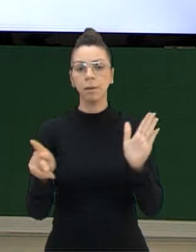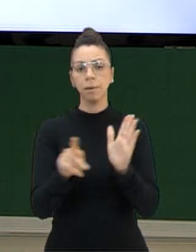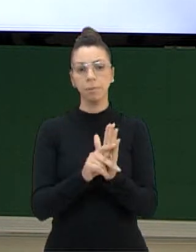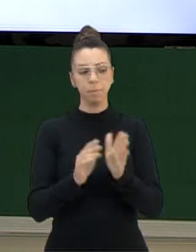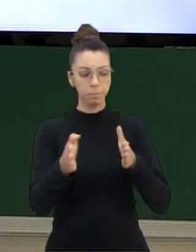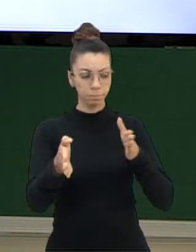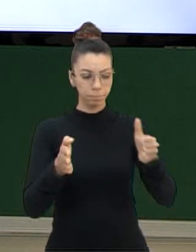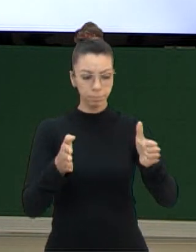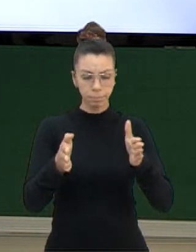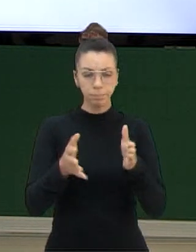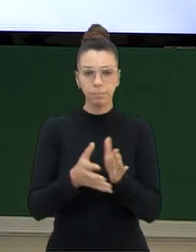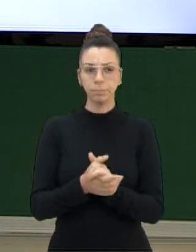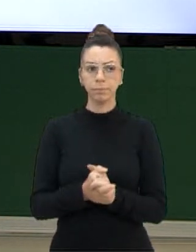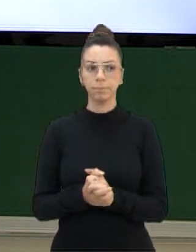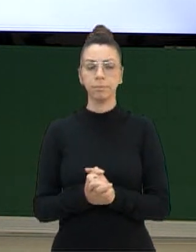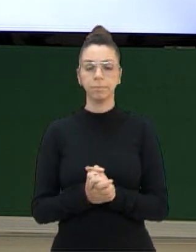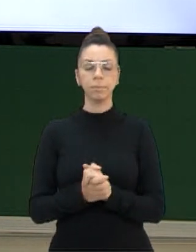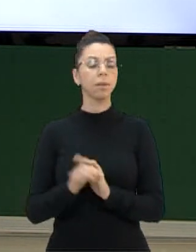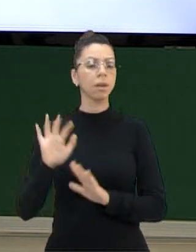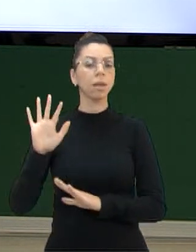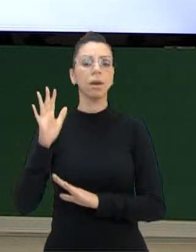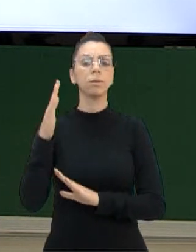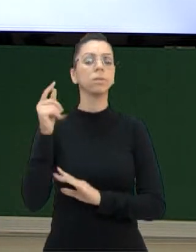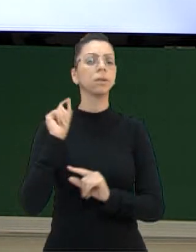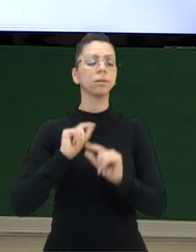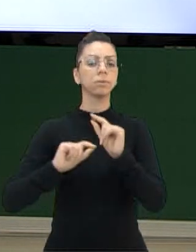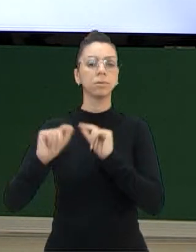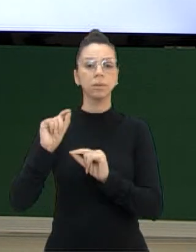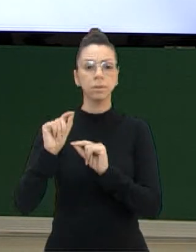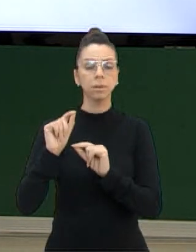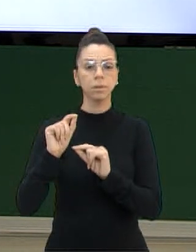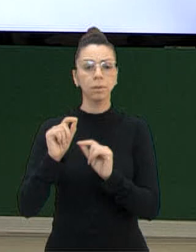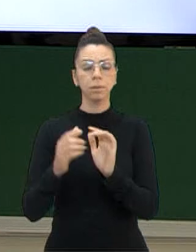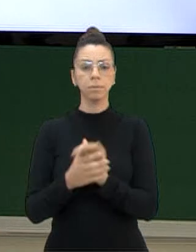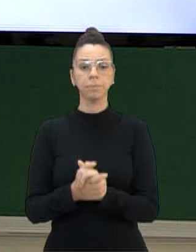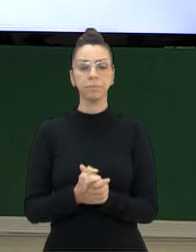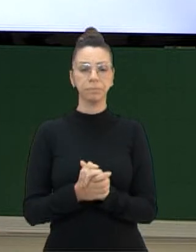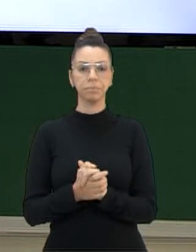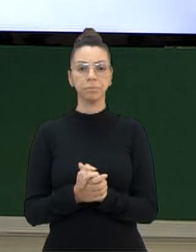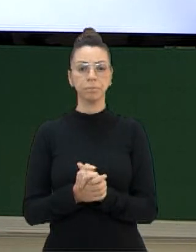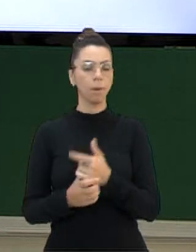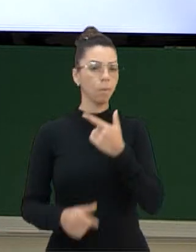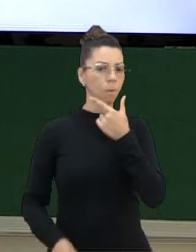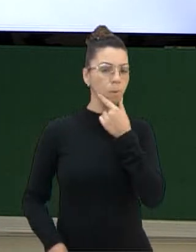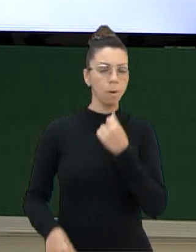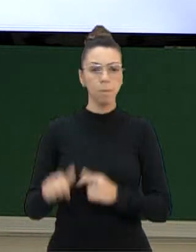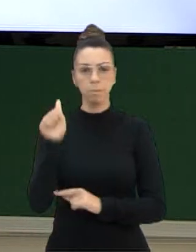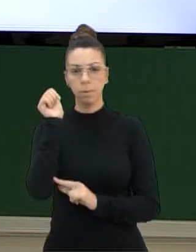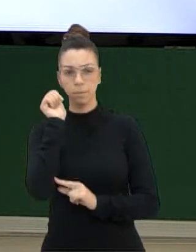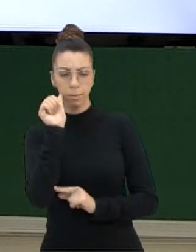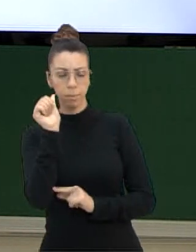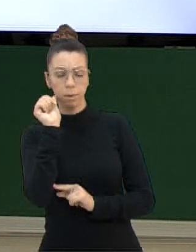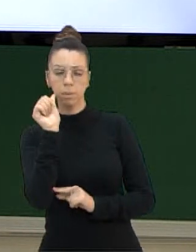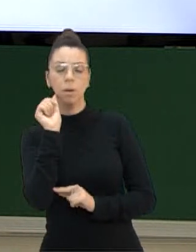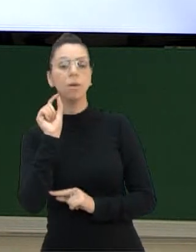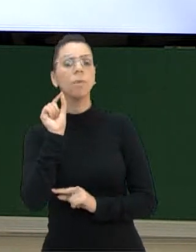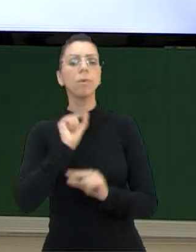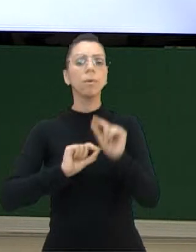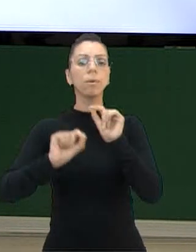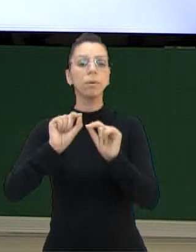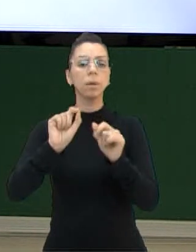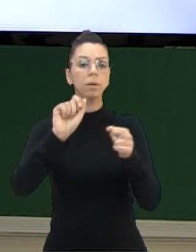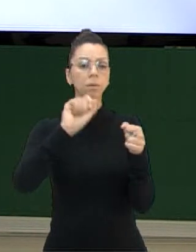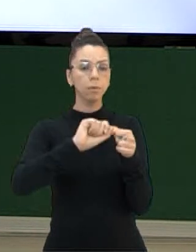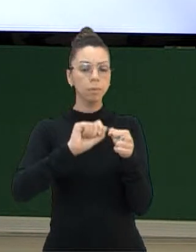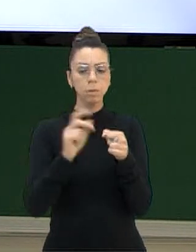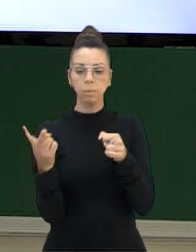que acontece com Pedro Pica-Piedra e Vilma, sua esposa, o que ela está fazendo e o que ele está fazendo. Isso vai